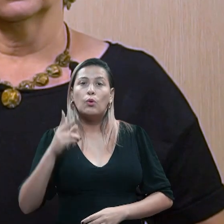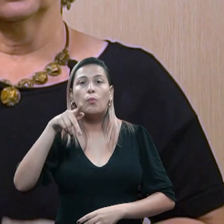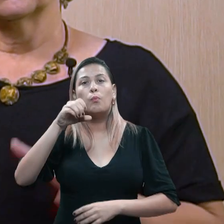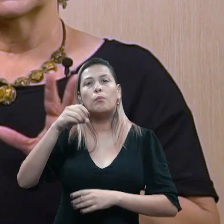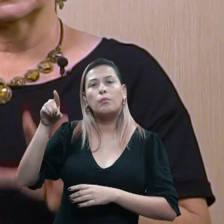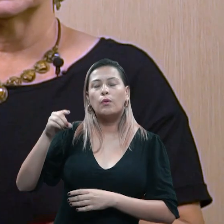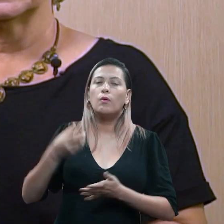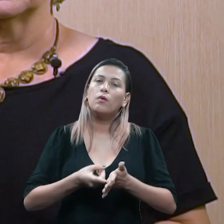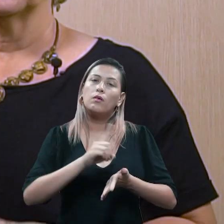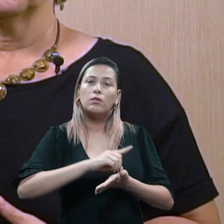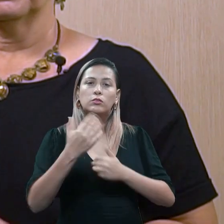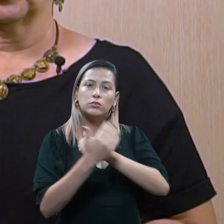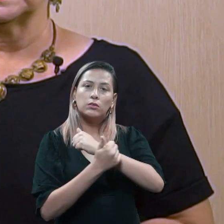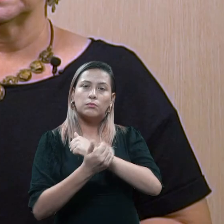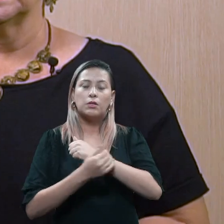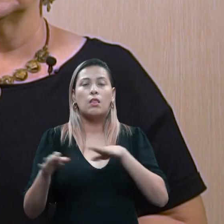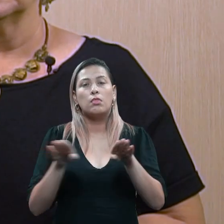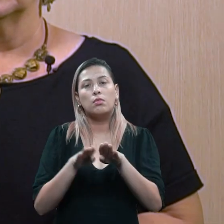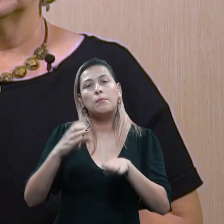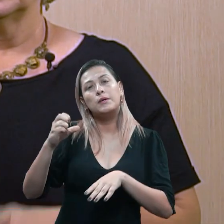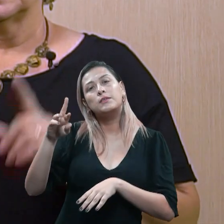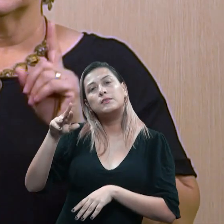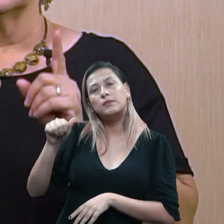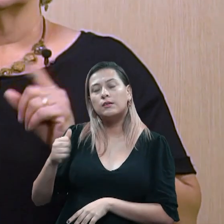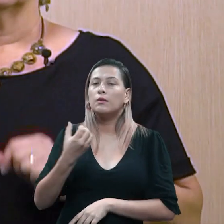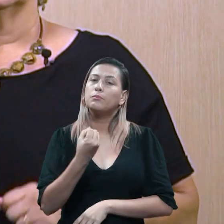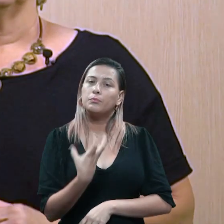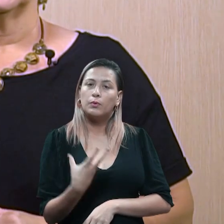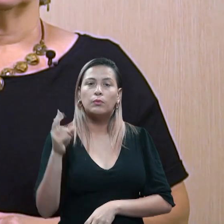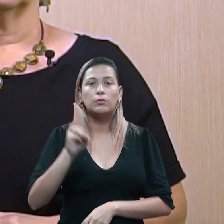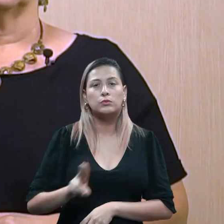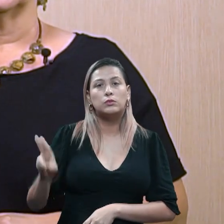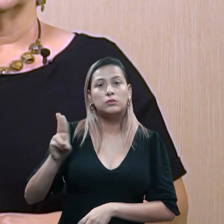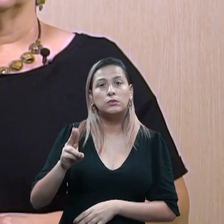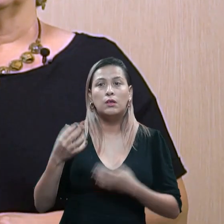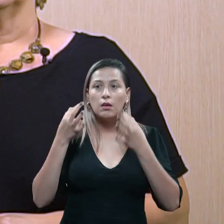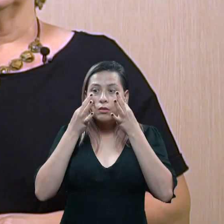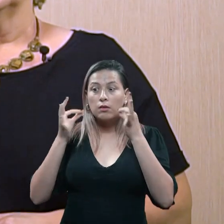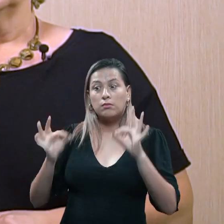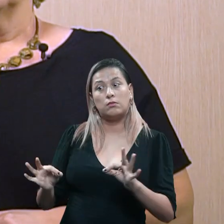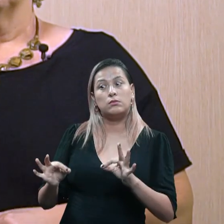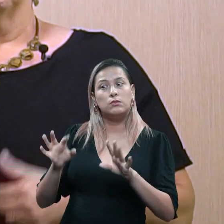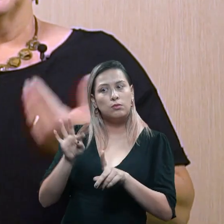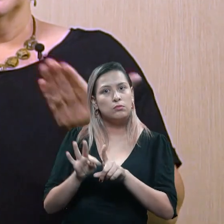depilação, usar cera de boa procedência e atenção à temperatura